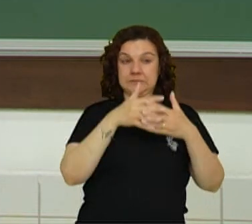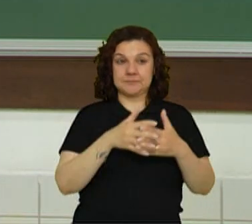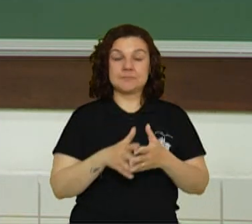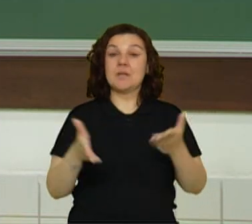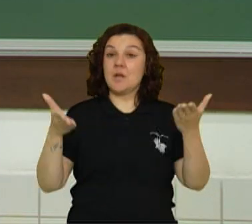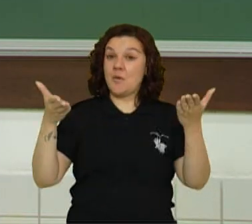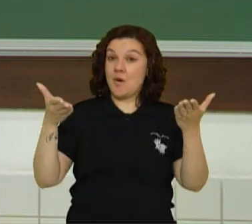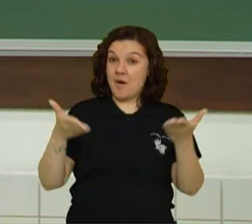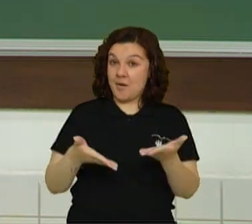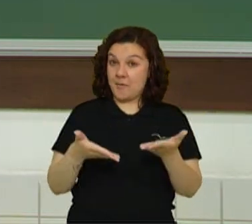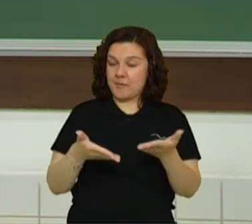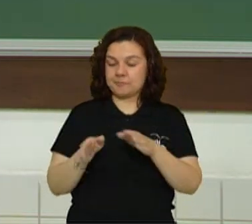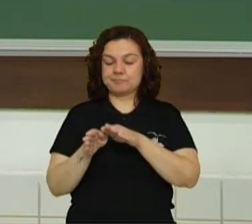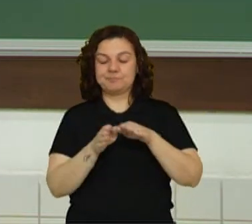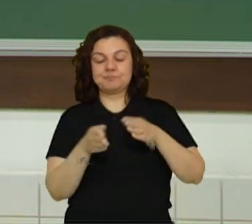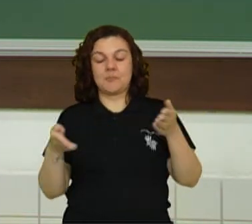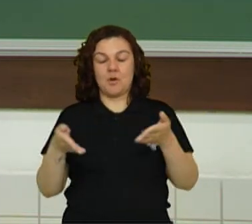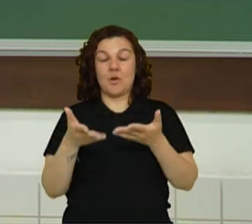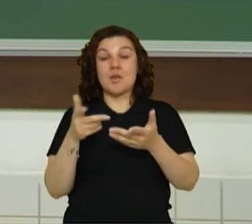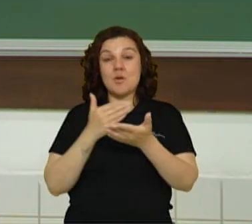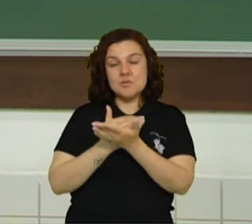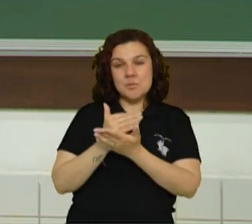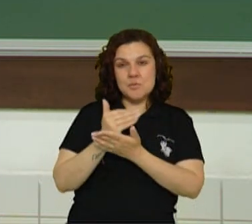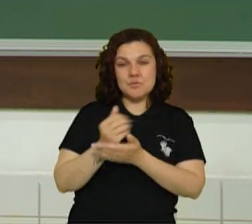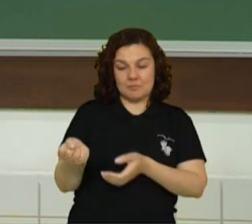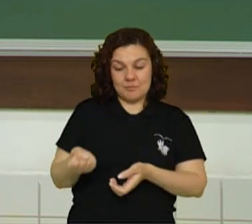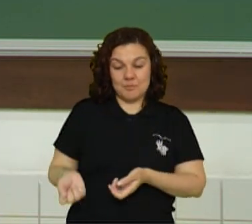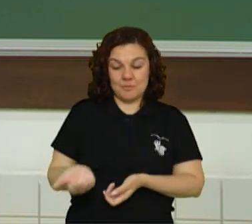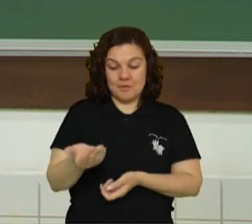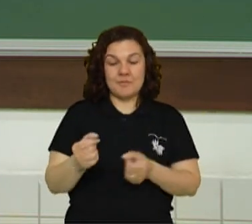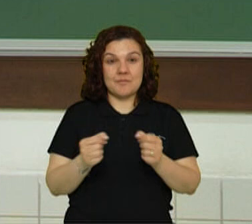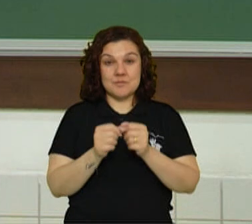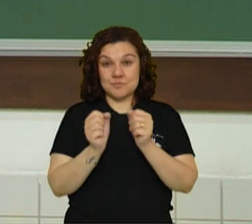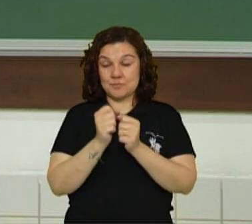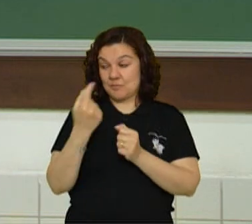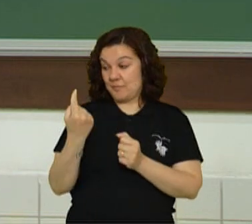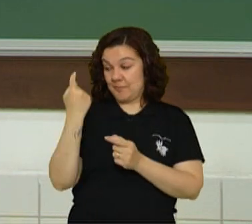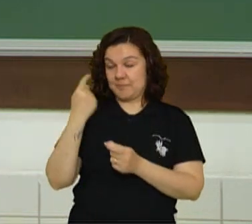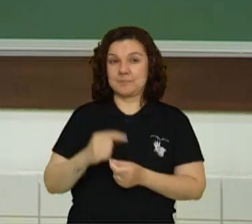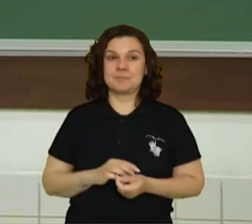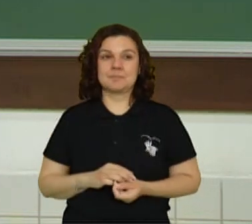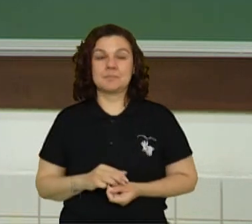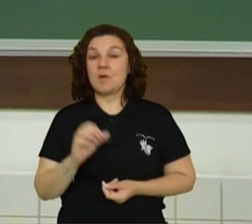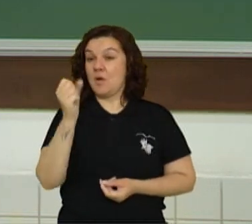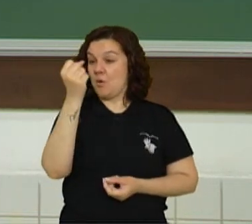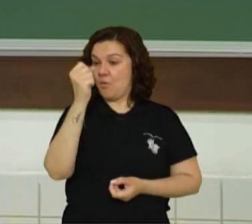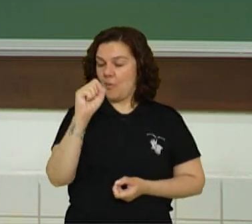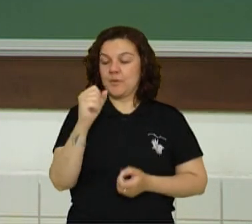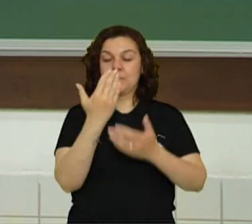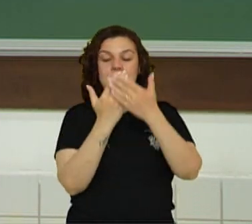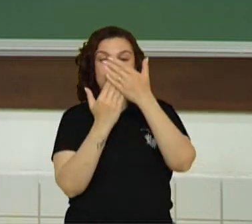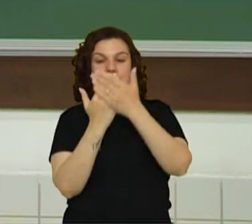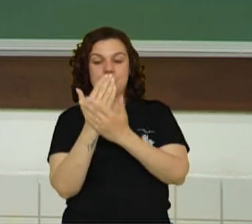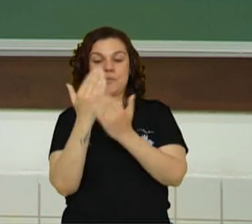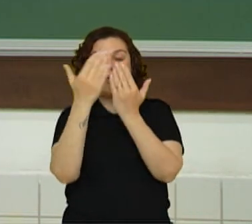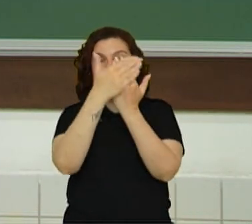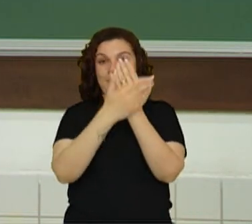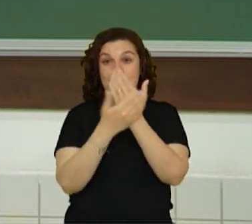Igualzinho você fez lá com o teu dado no início, só que agora a gente vai fazer junto, tá bom? São oito faces.